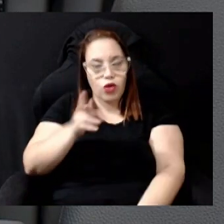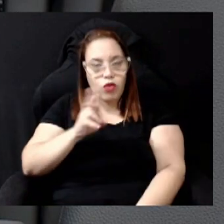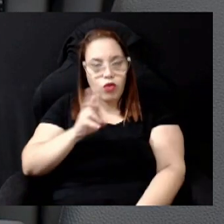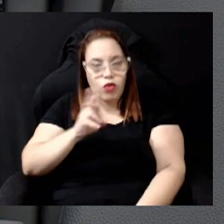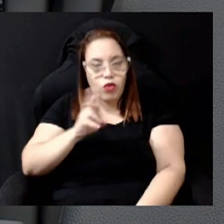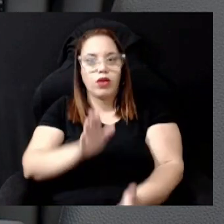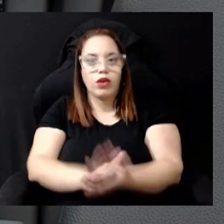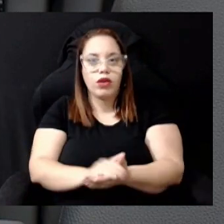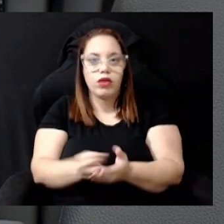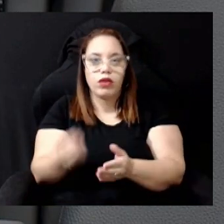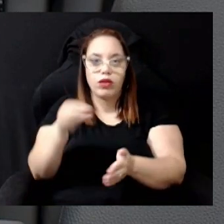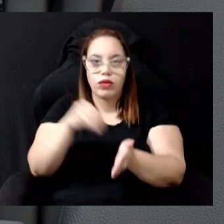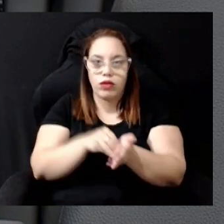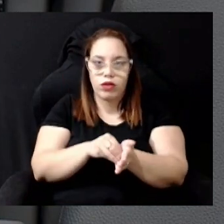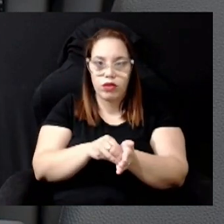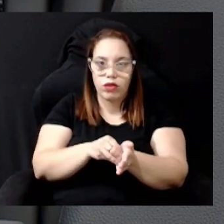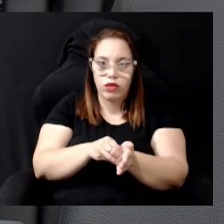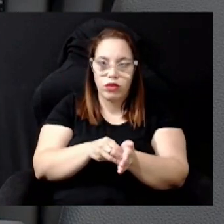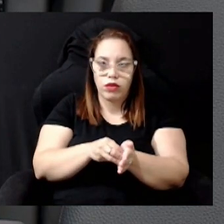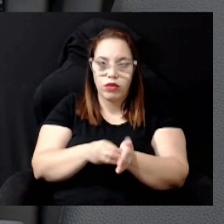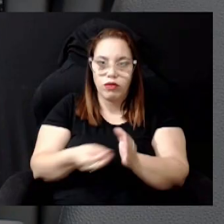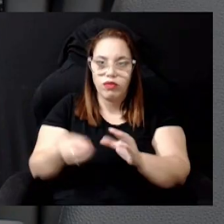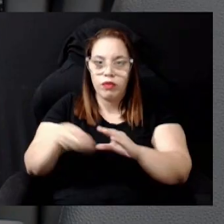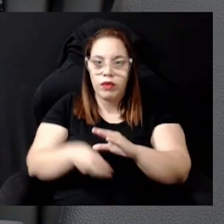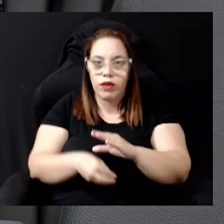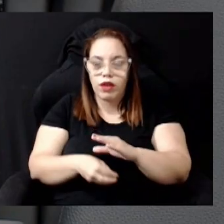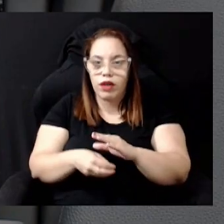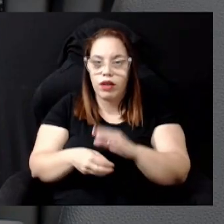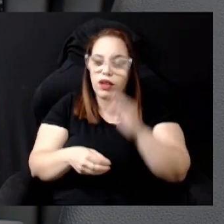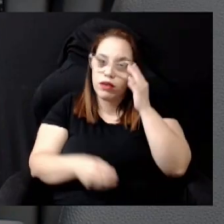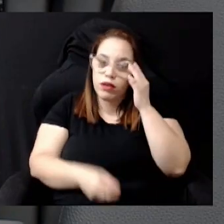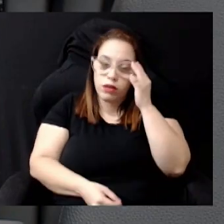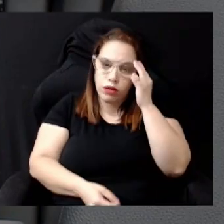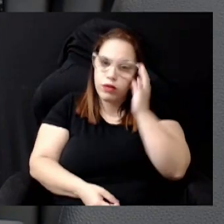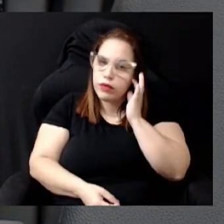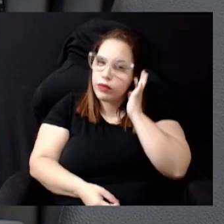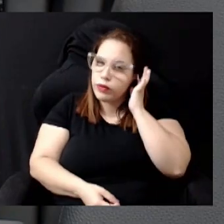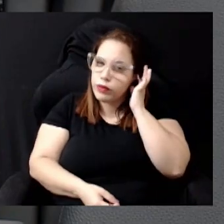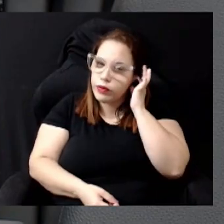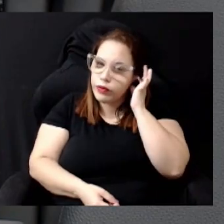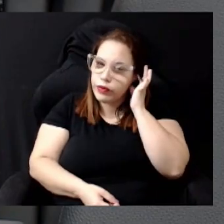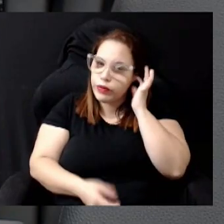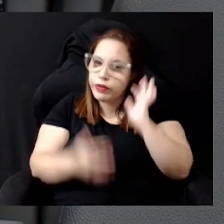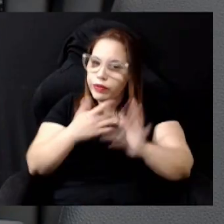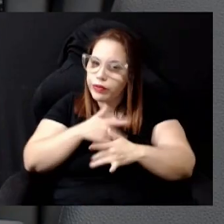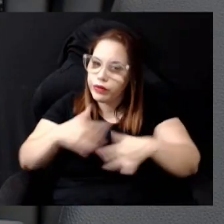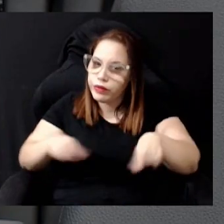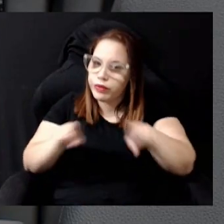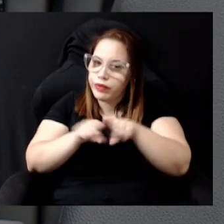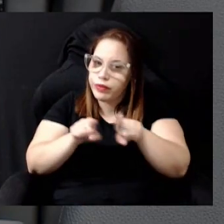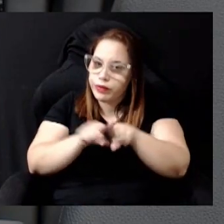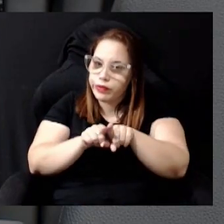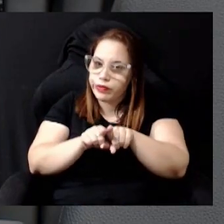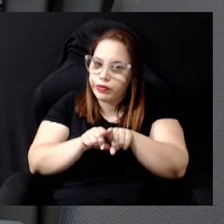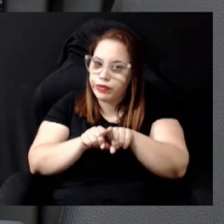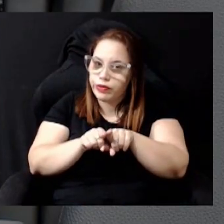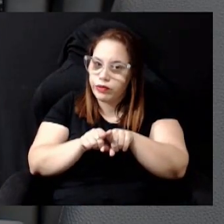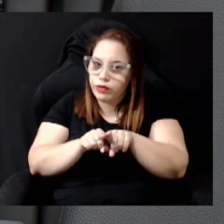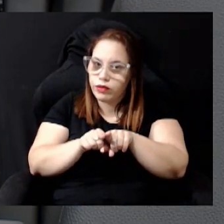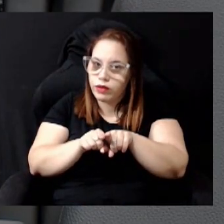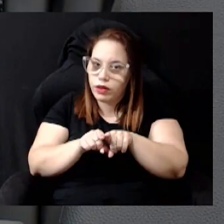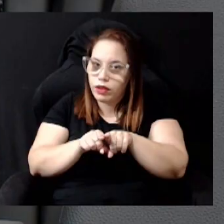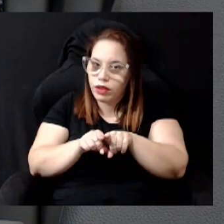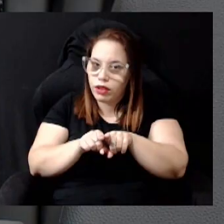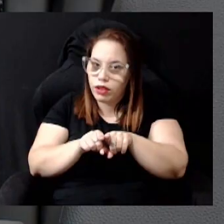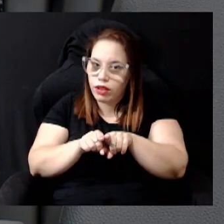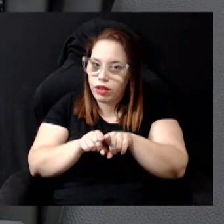gente tinha ali, uma demanda muito grande, era na área da saúde também dos ar-condicionados, na climatização das unidades de